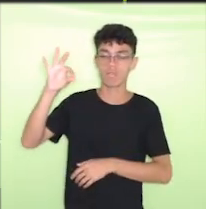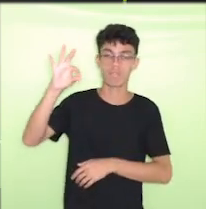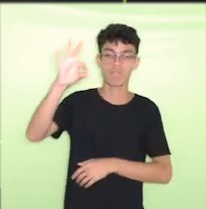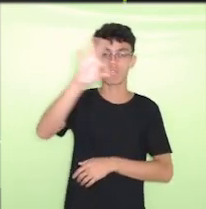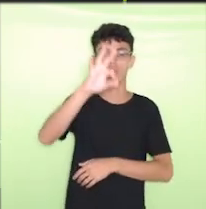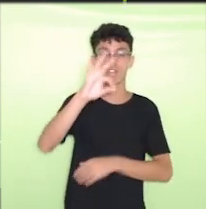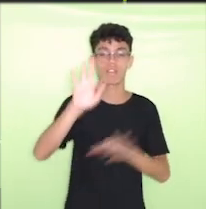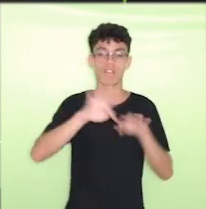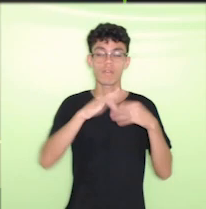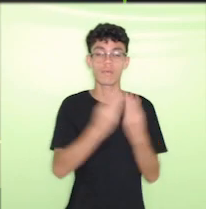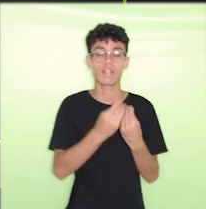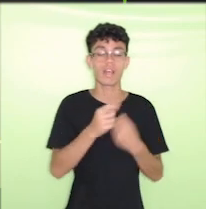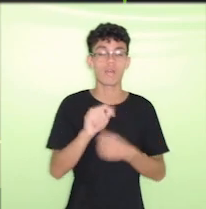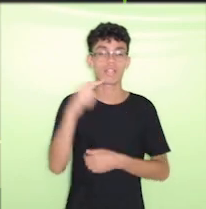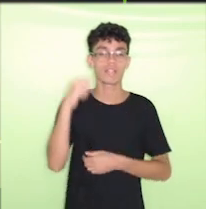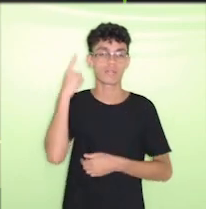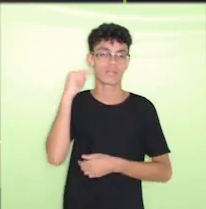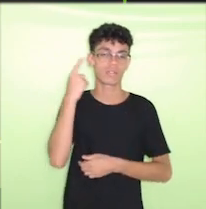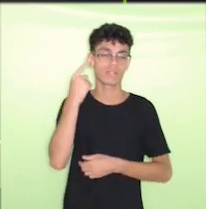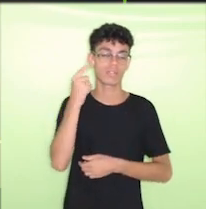quase enlouqueceu por causa dele.